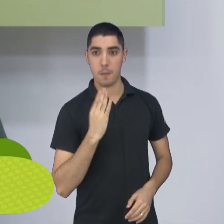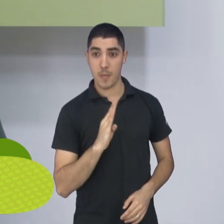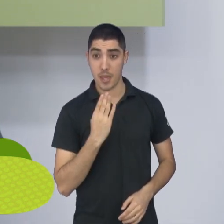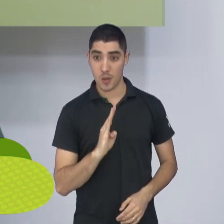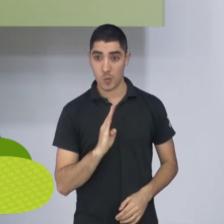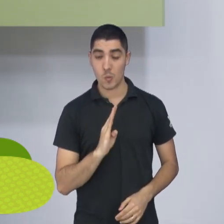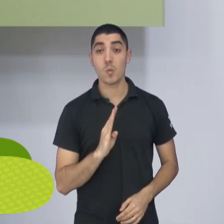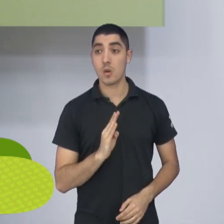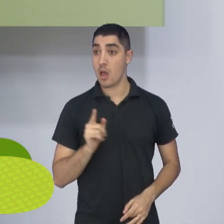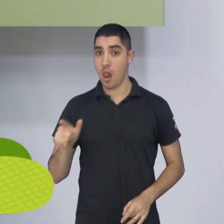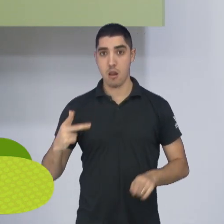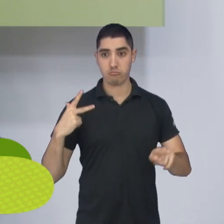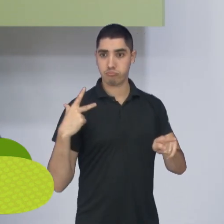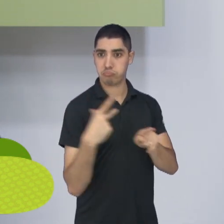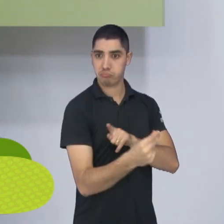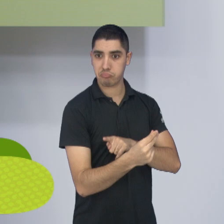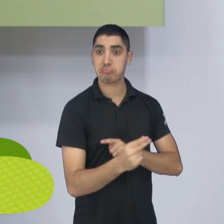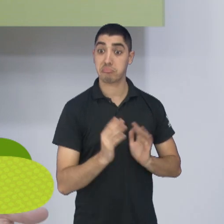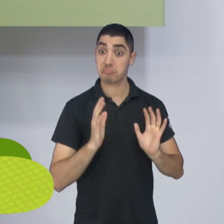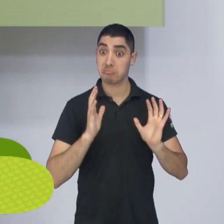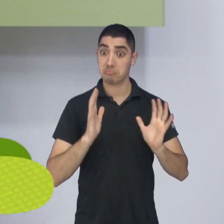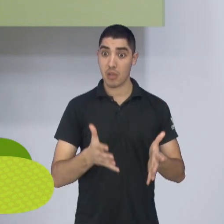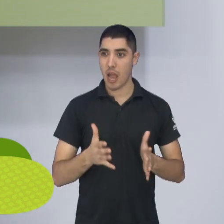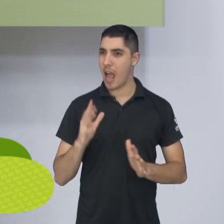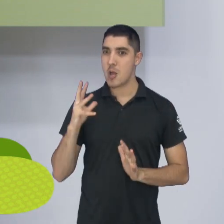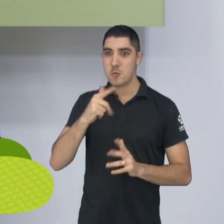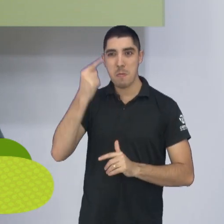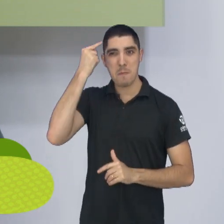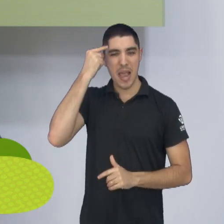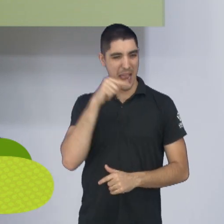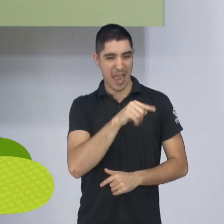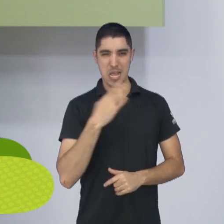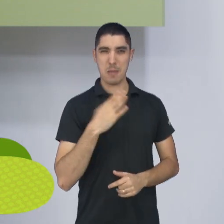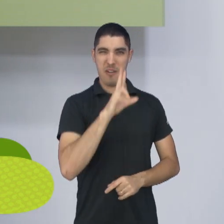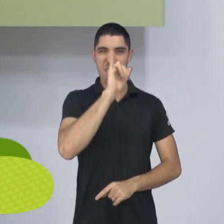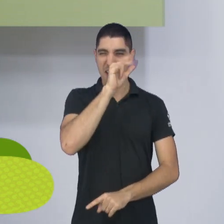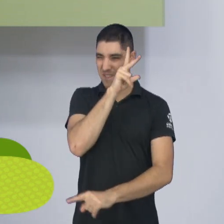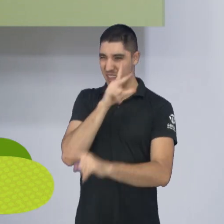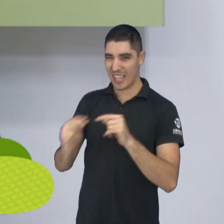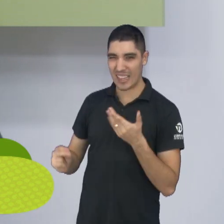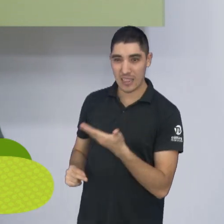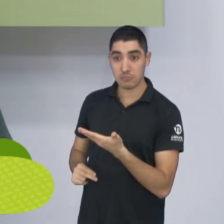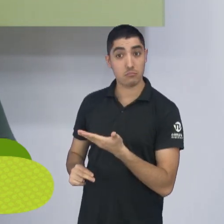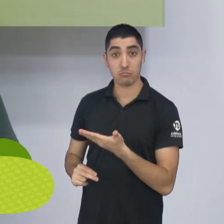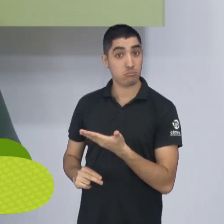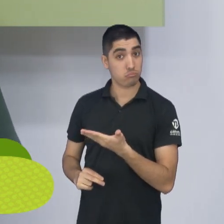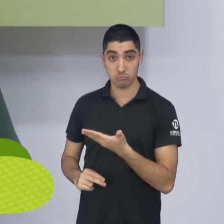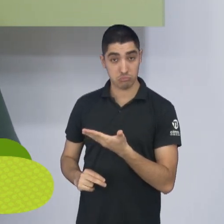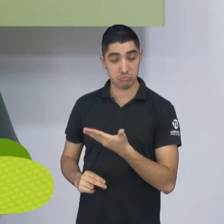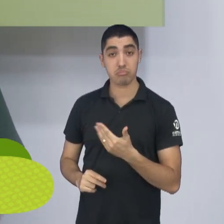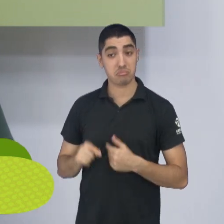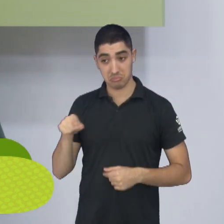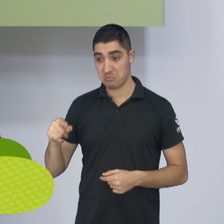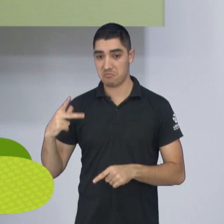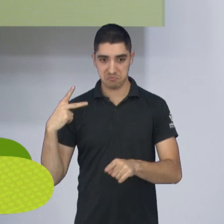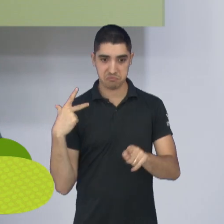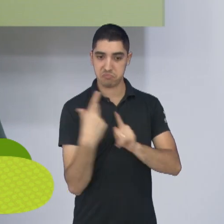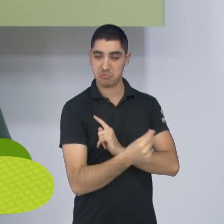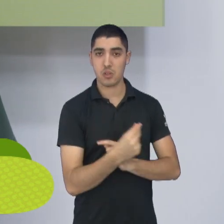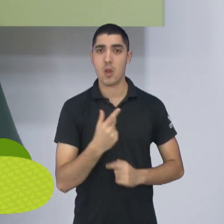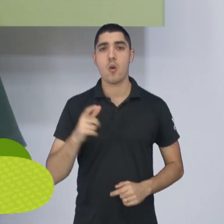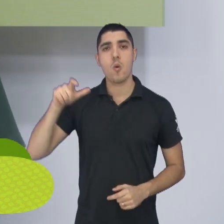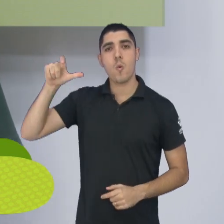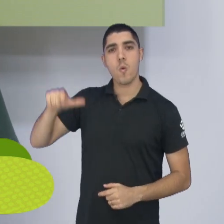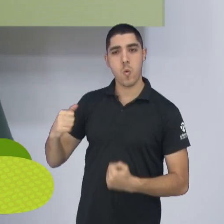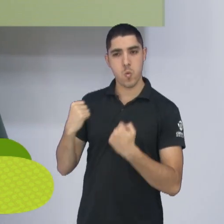num jogo assim, meio fora da curva, todo mundo esperava que o São Bento vencesse em casa, esperar para ver o que vai acontecer. O Fernando Henrique,